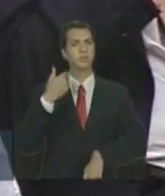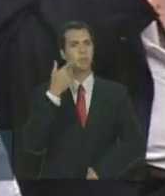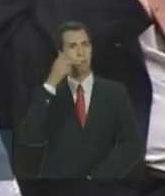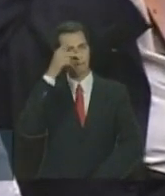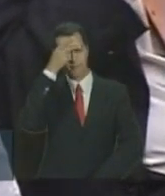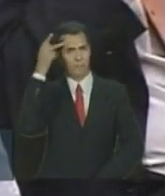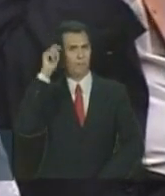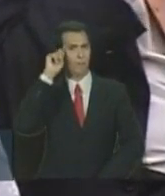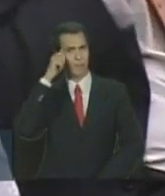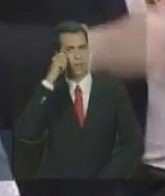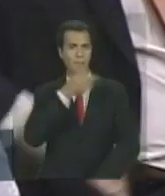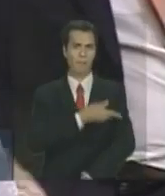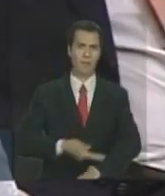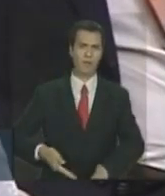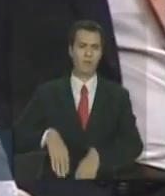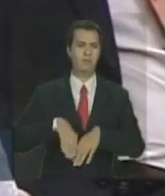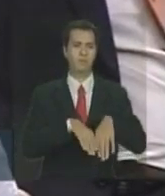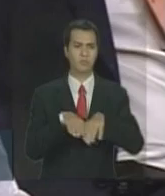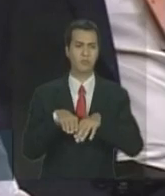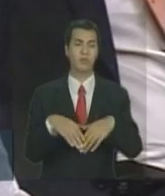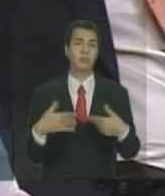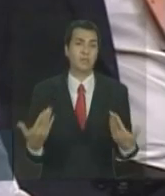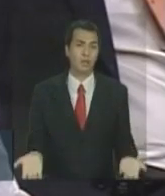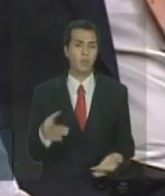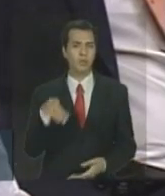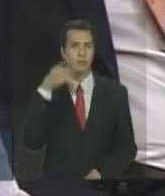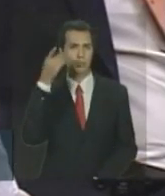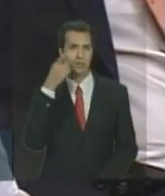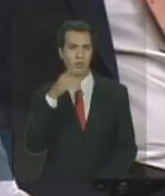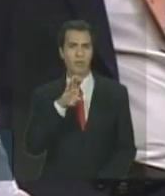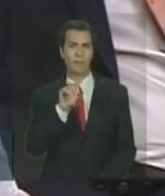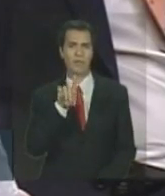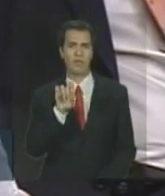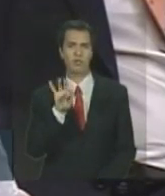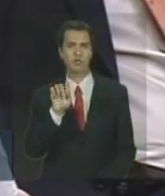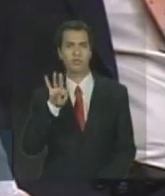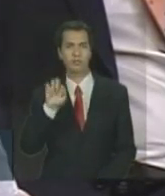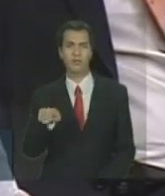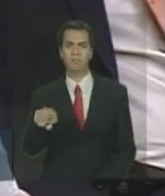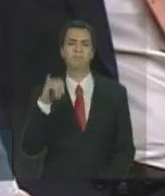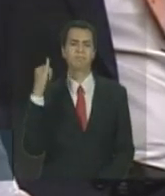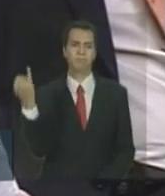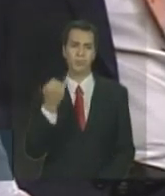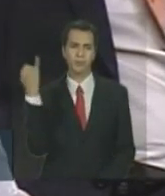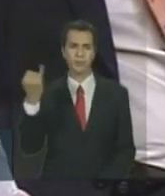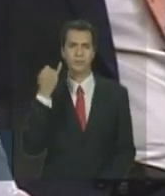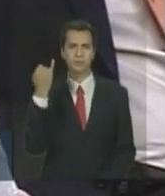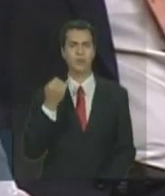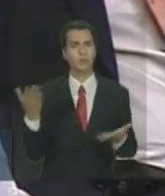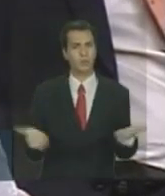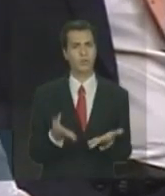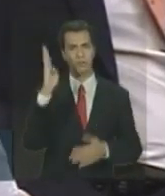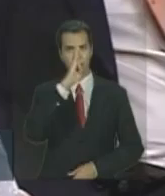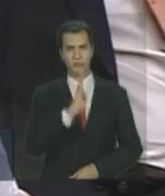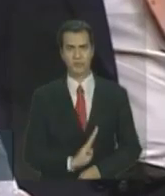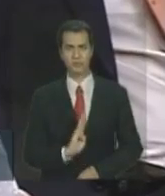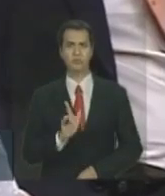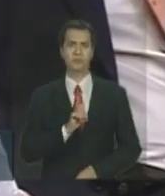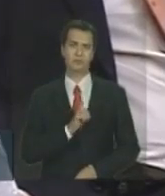uma deputada do porte da Benedita é, para nós também, simbólica da importância que o Brasil tem